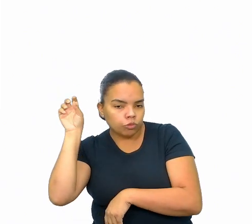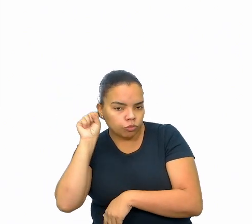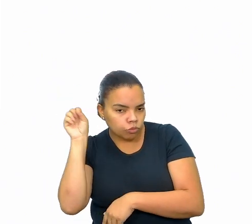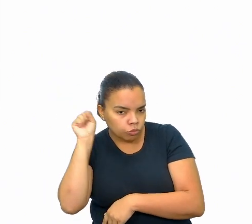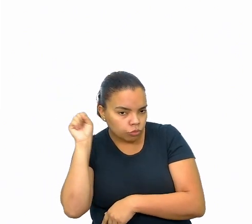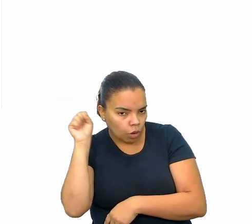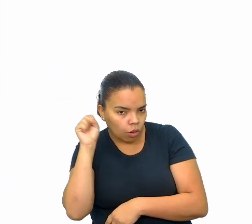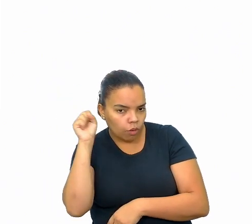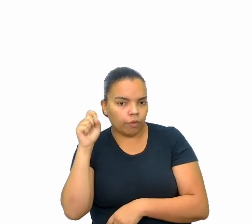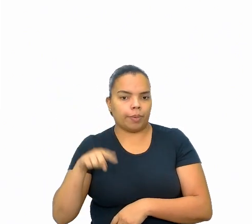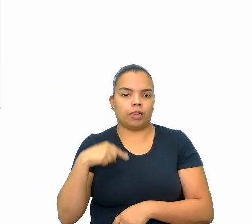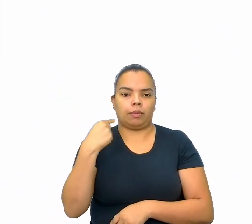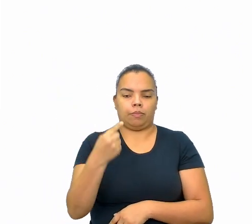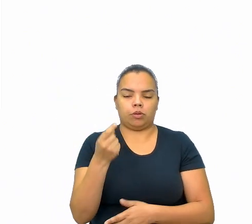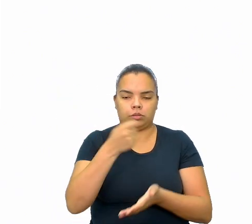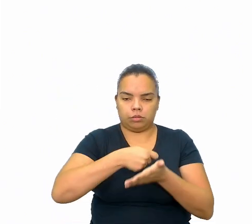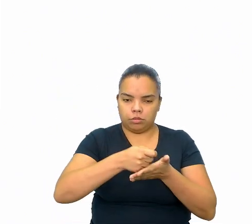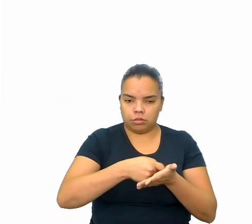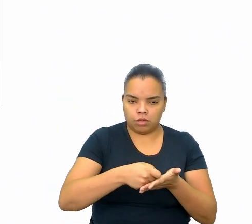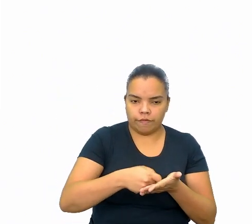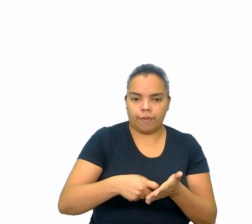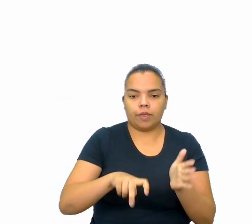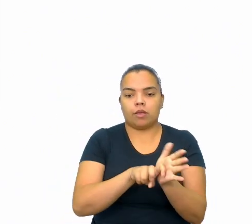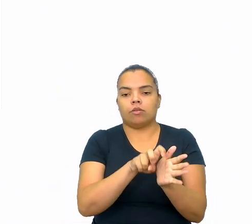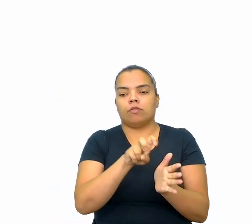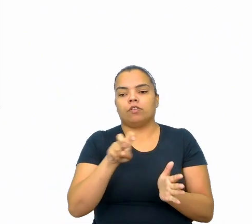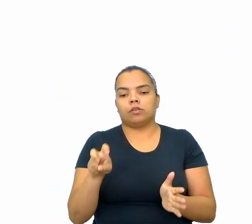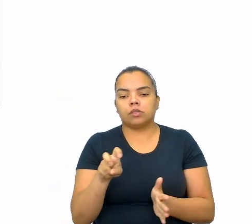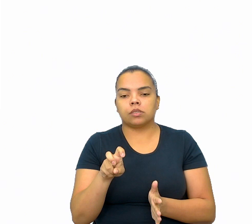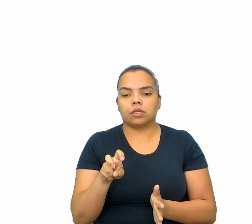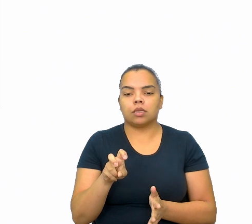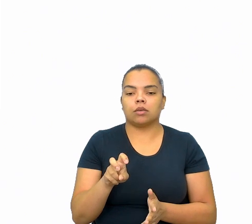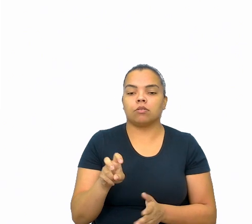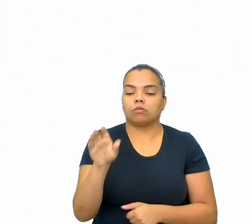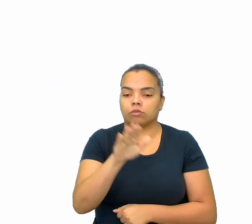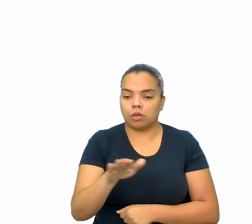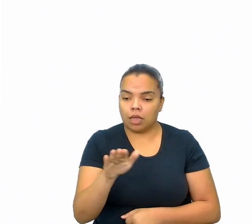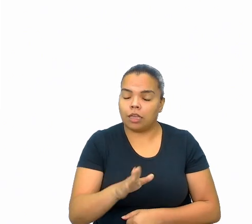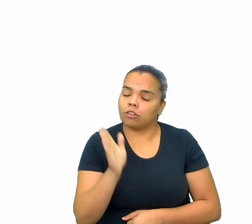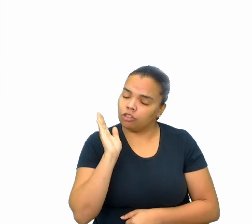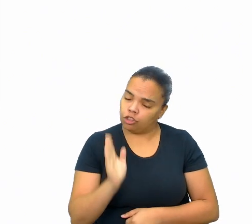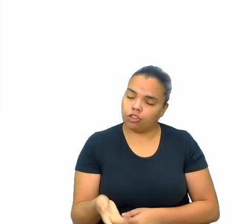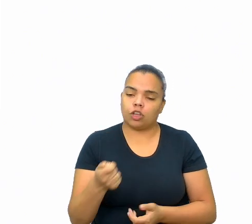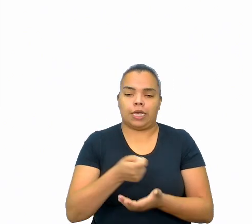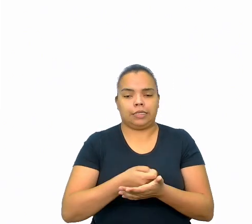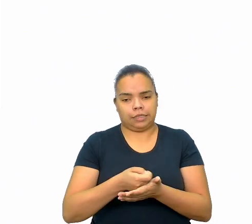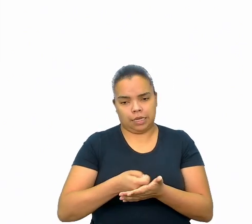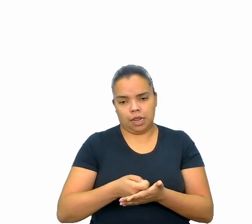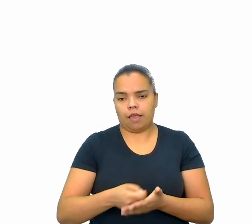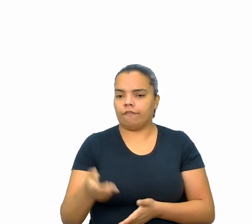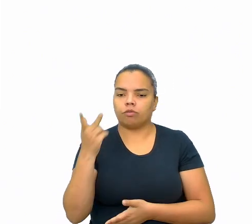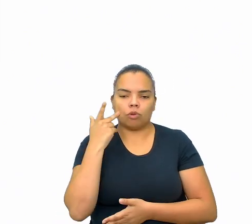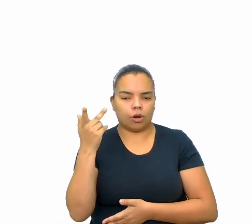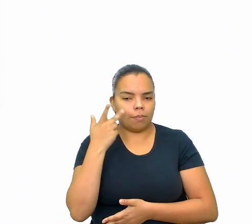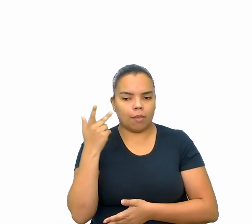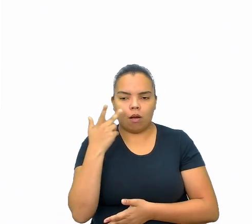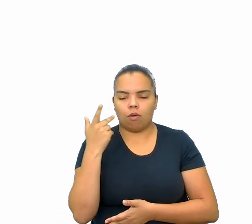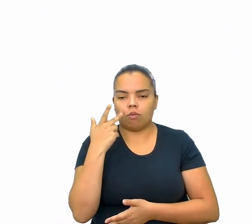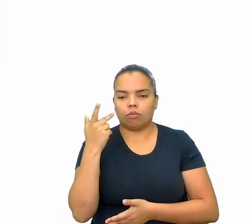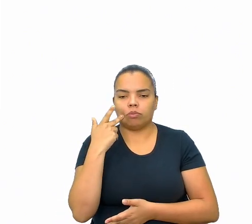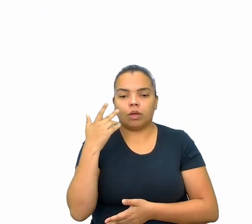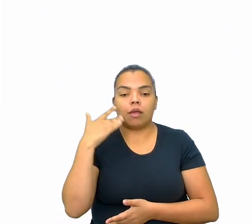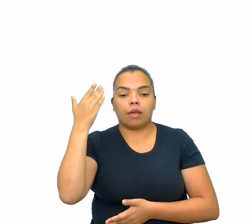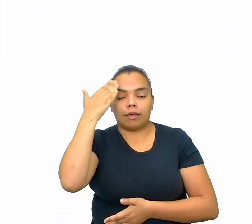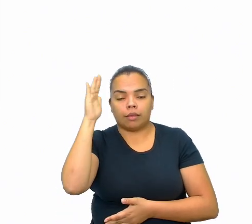intercalados. E o nível 5, como propõe lá o documento, os estudantes já escrevem convencionalmente,